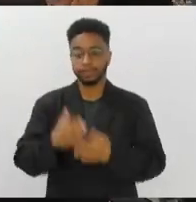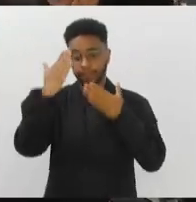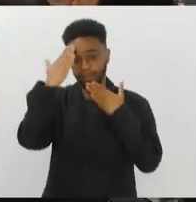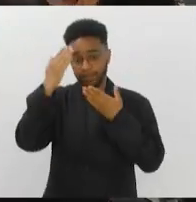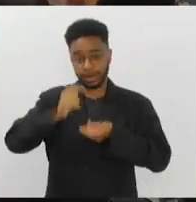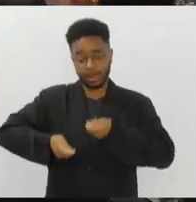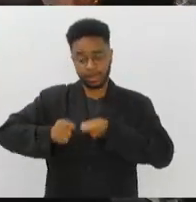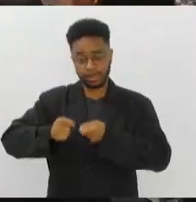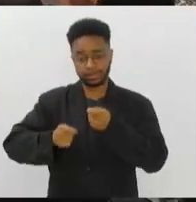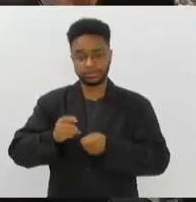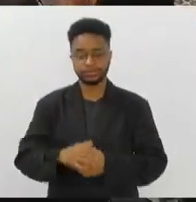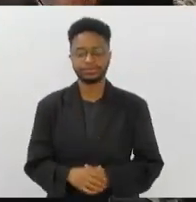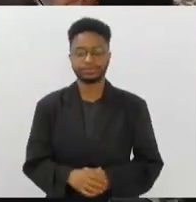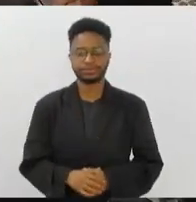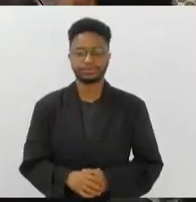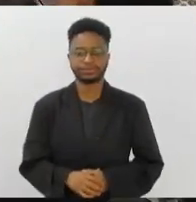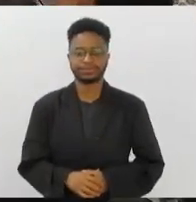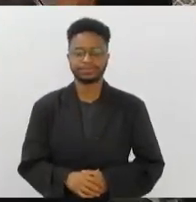de bateria.